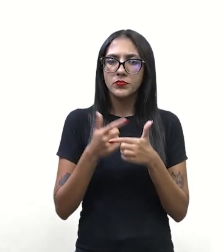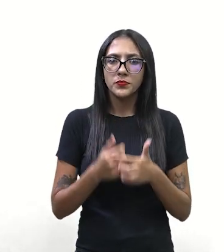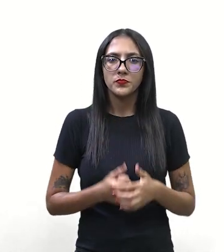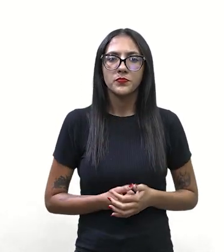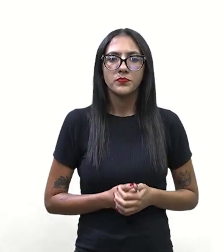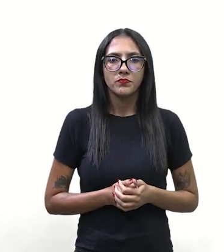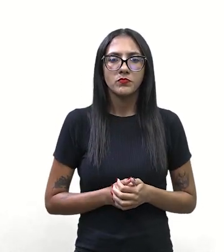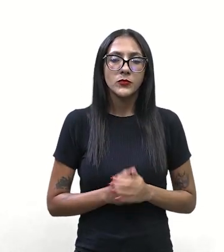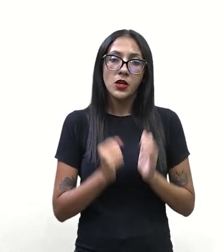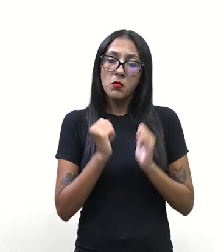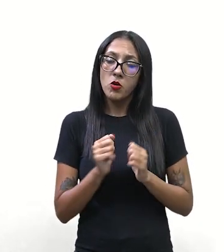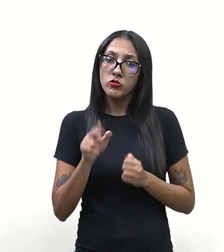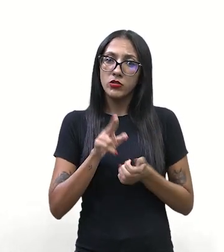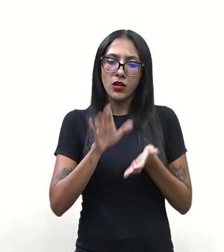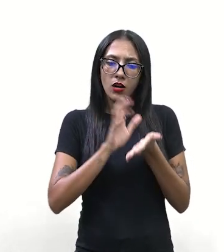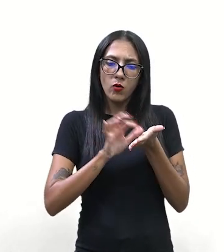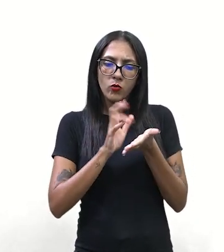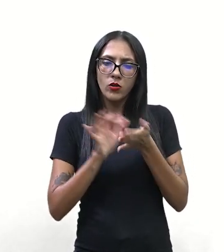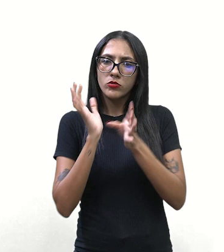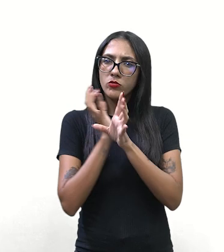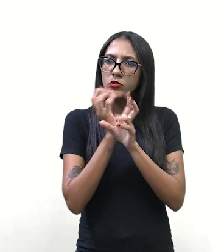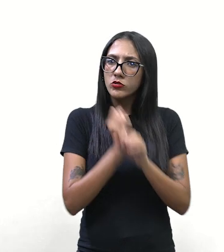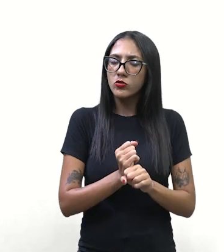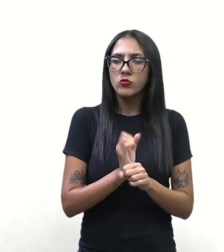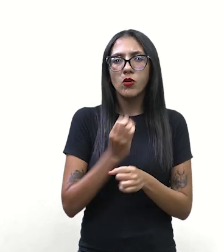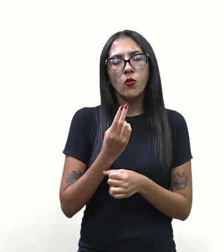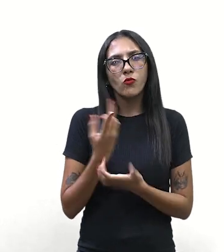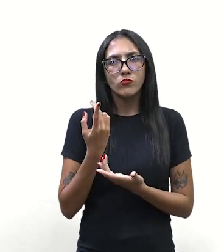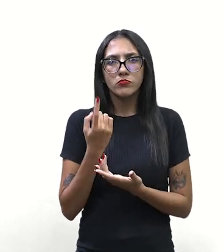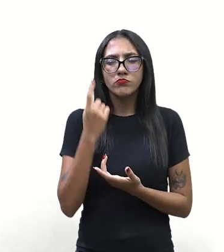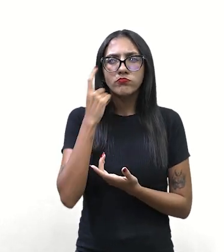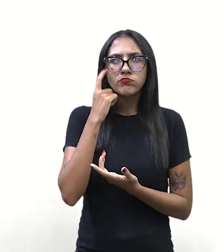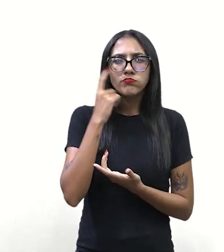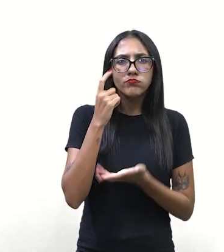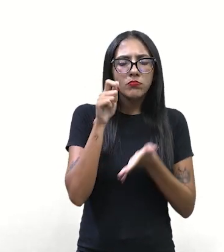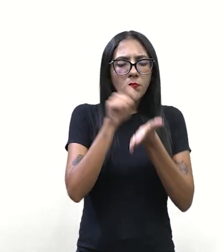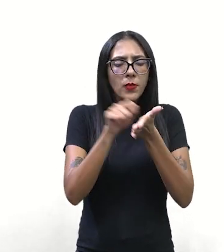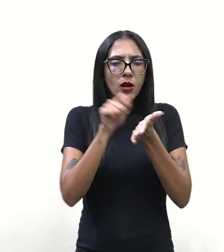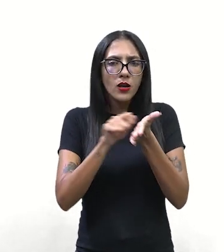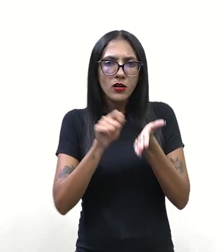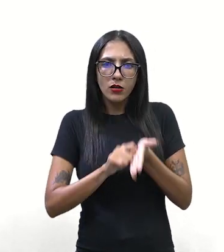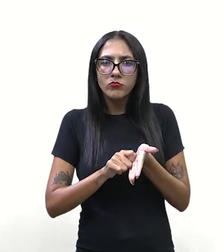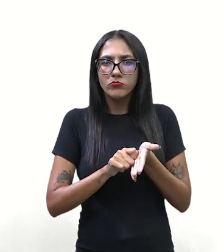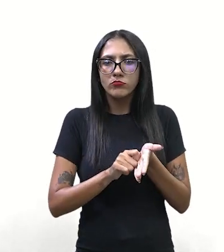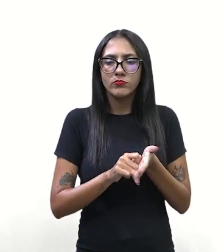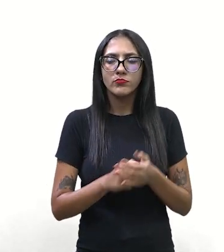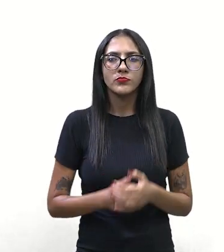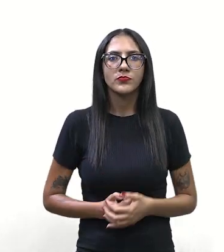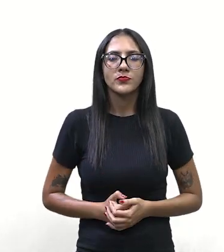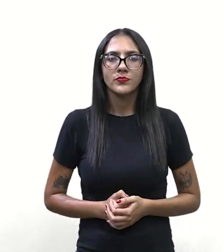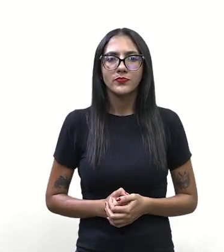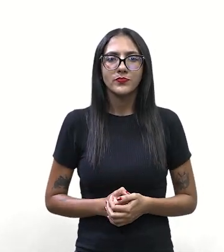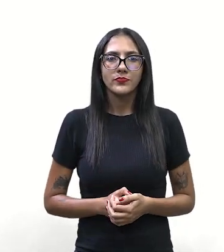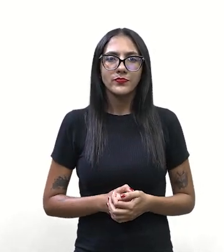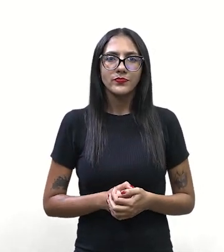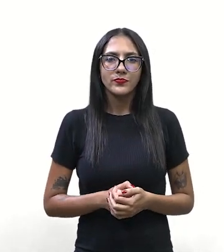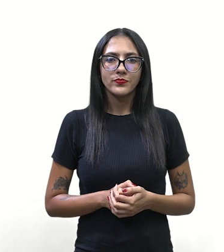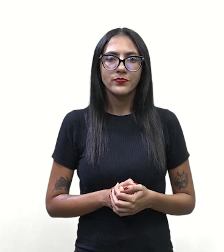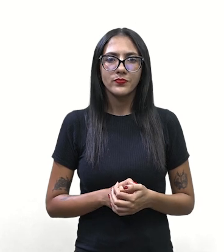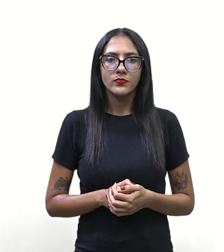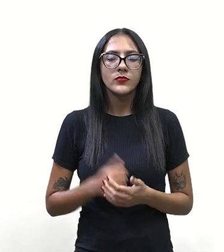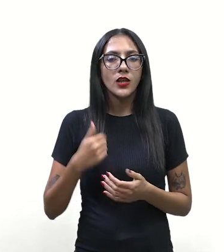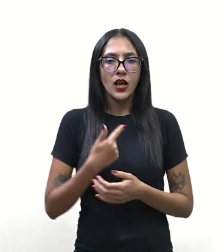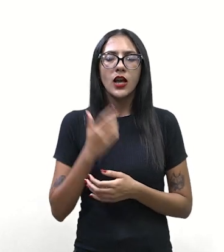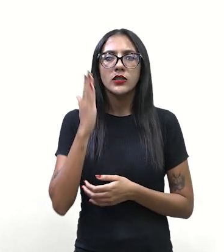pode utilizar uma calculadora, você pode fazer o cálculo aí no papel. E a gente sabe